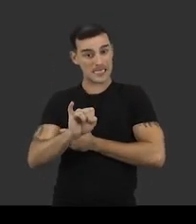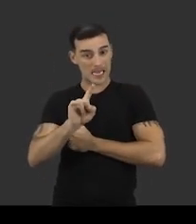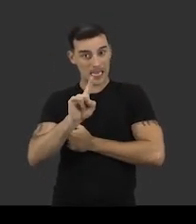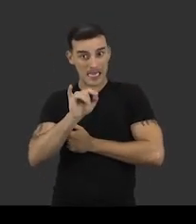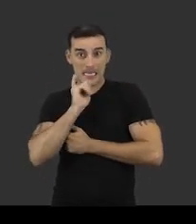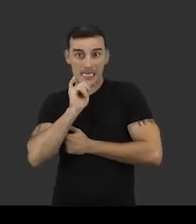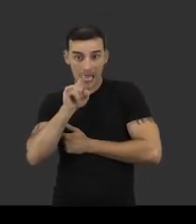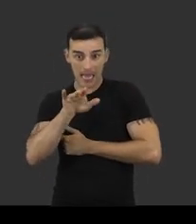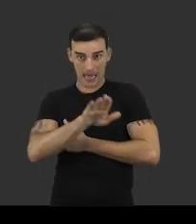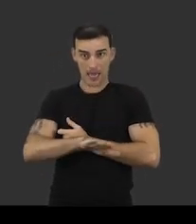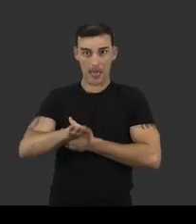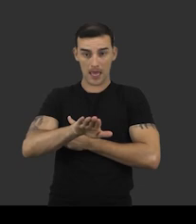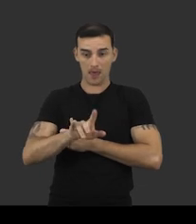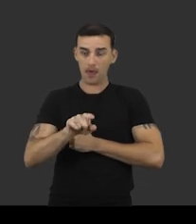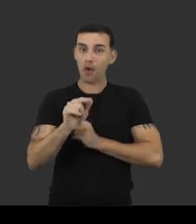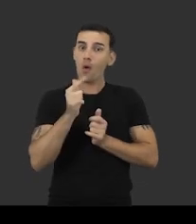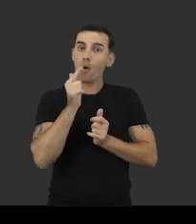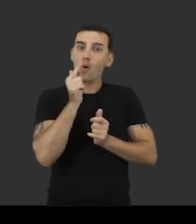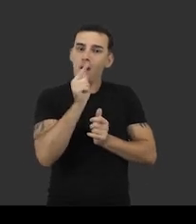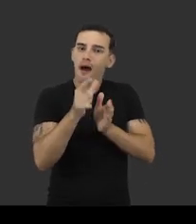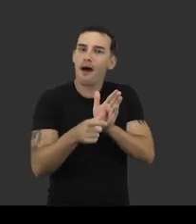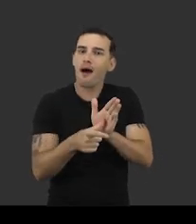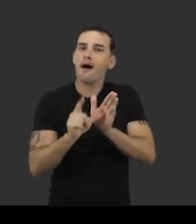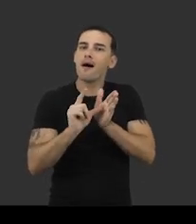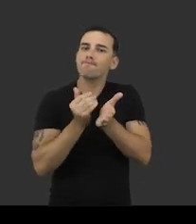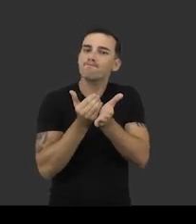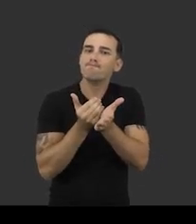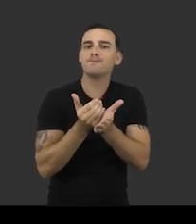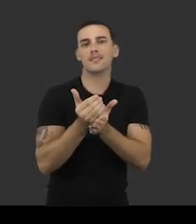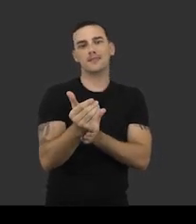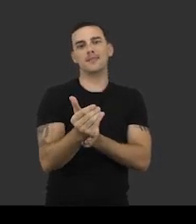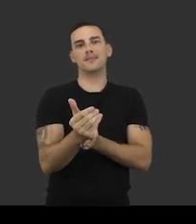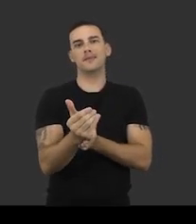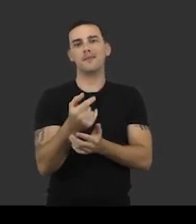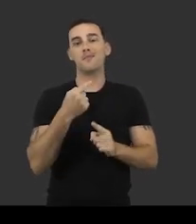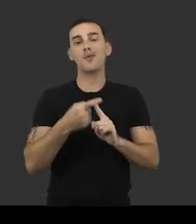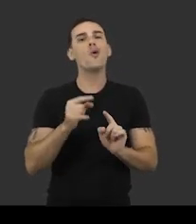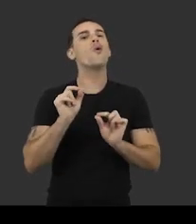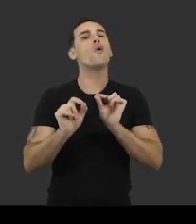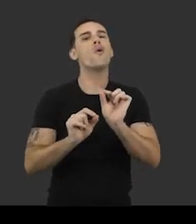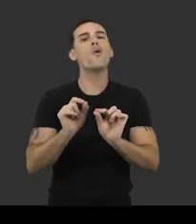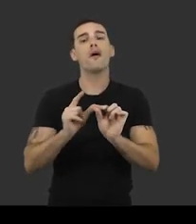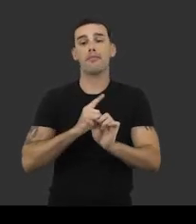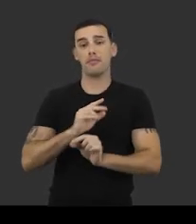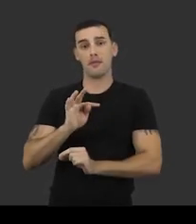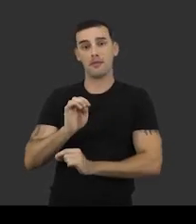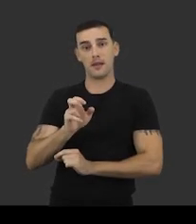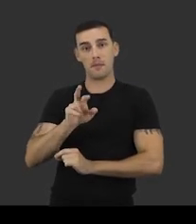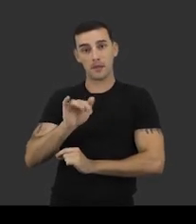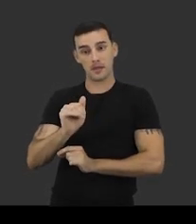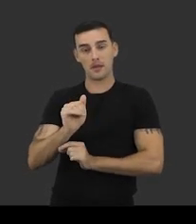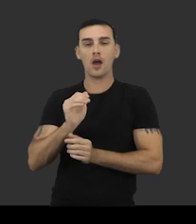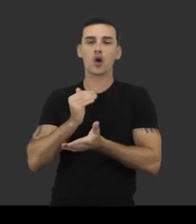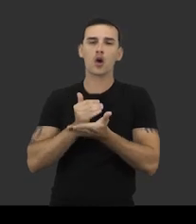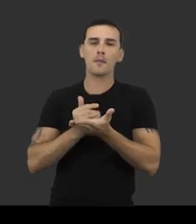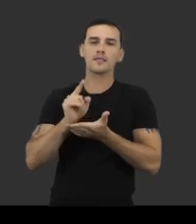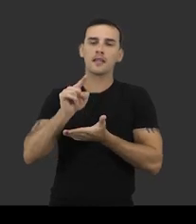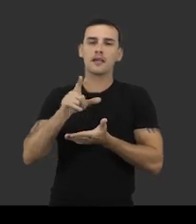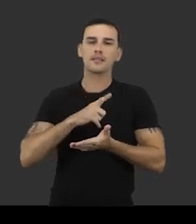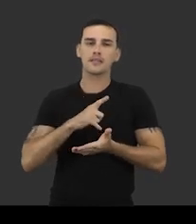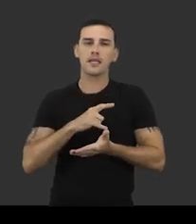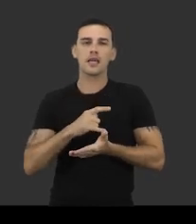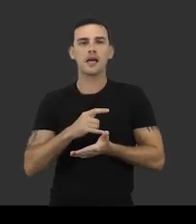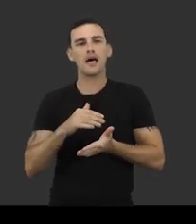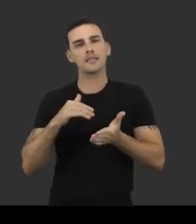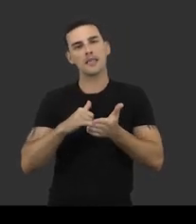for possível, o quanto antes, o mais cedo possível. Porque as terapias iniciadas ainda na primeira infância, até